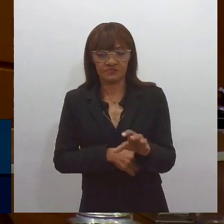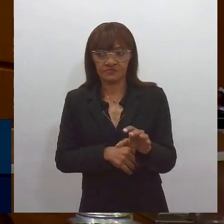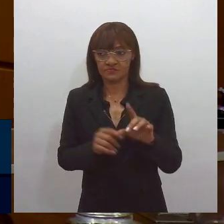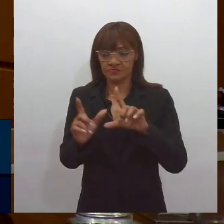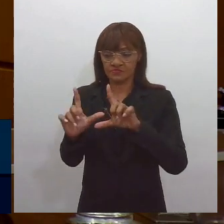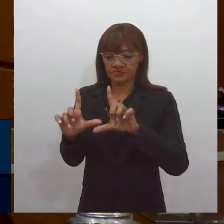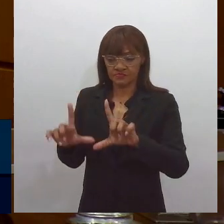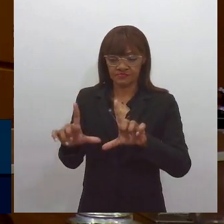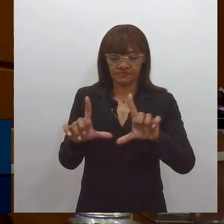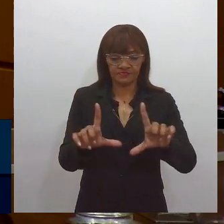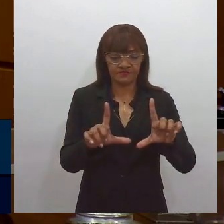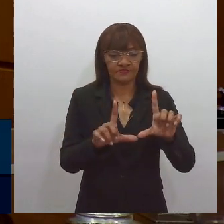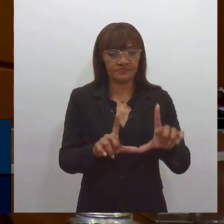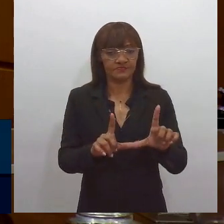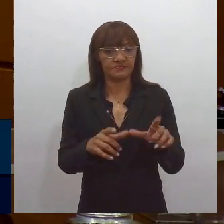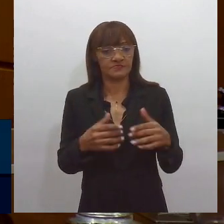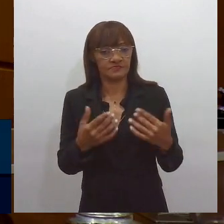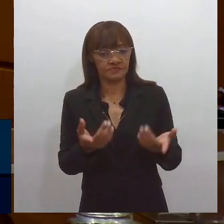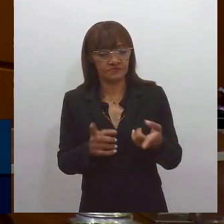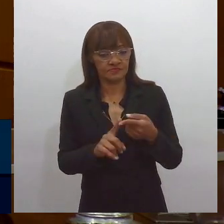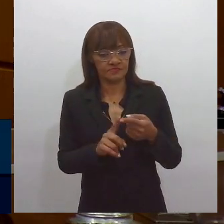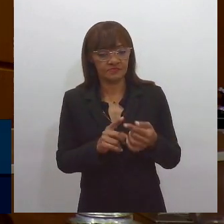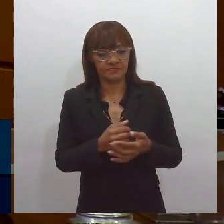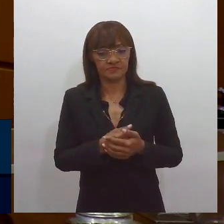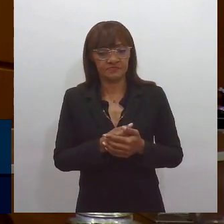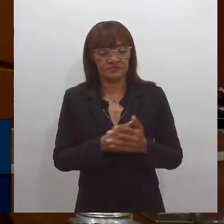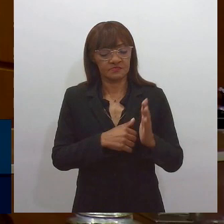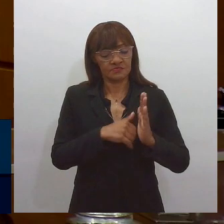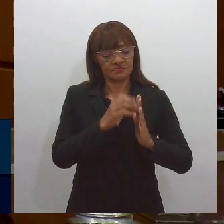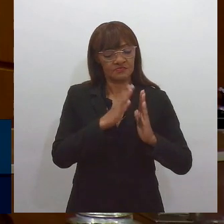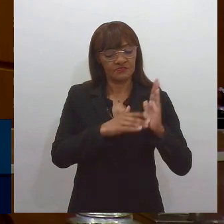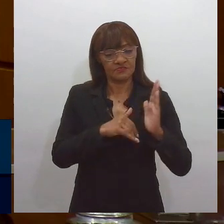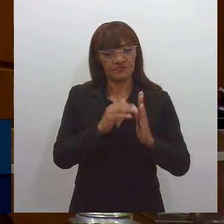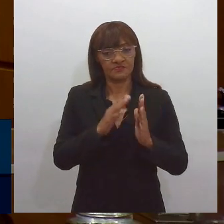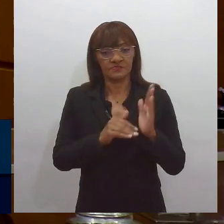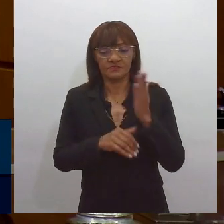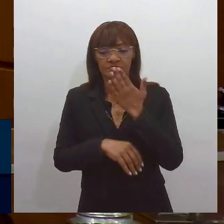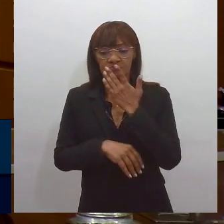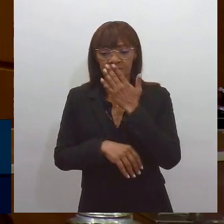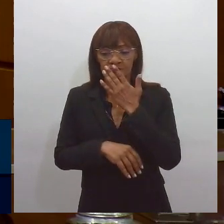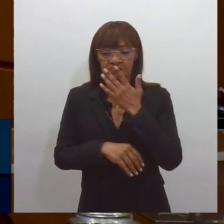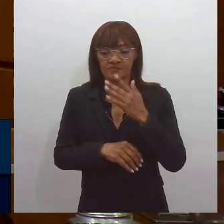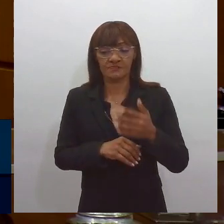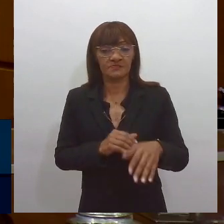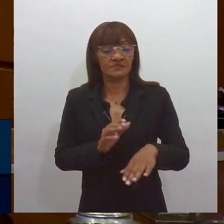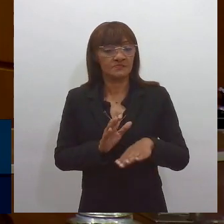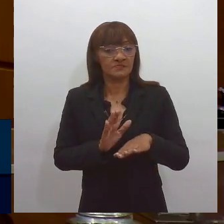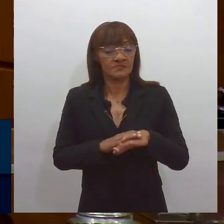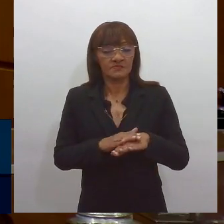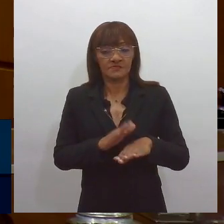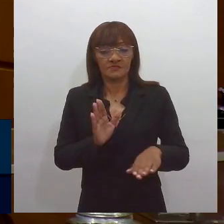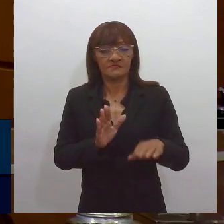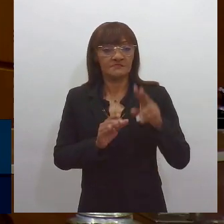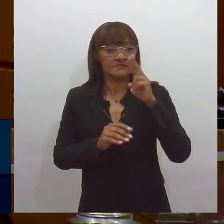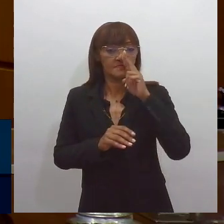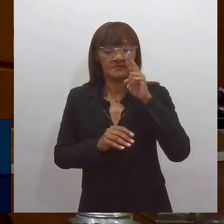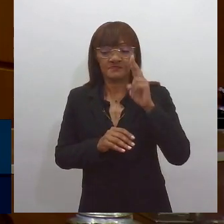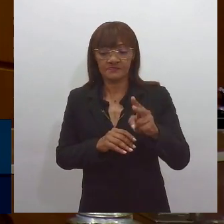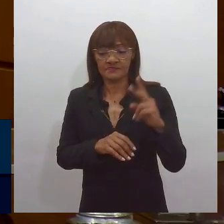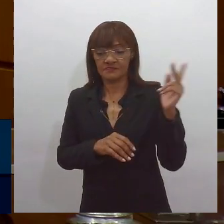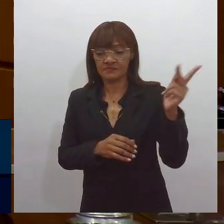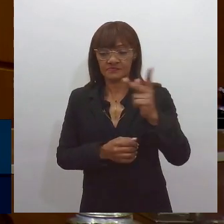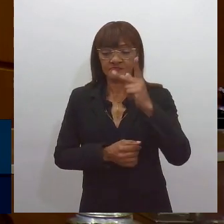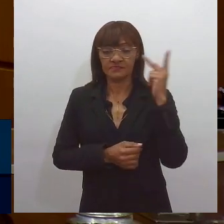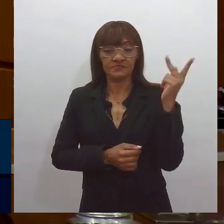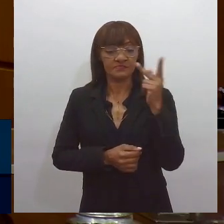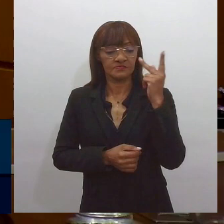de pintura de taxinha é o maior investimento da história do Estado de Sergipe tá sendo realizada